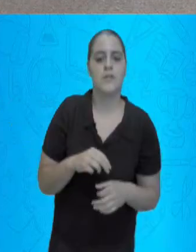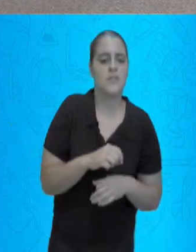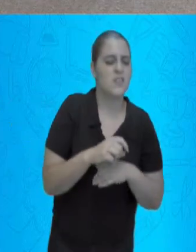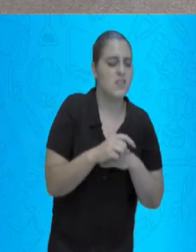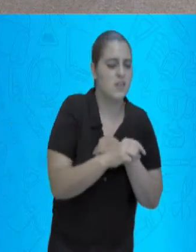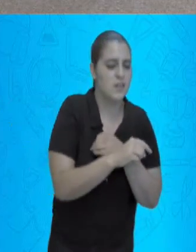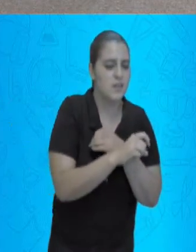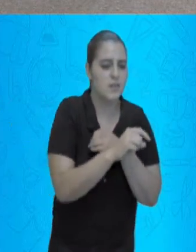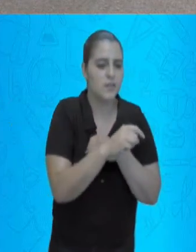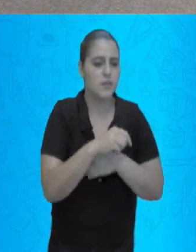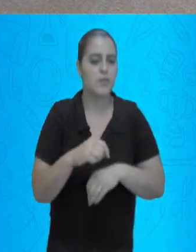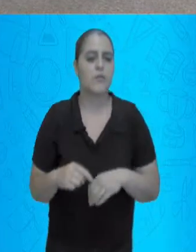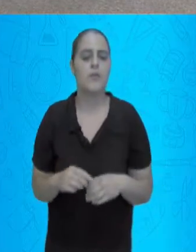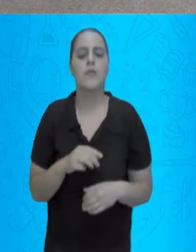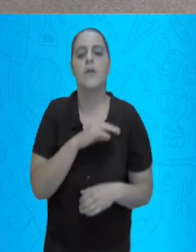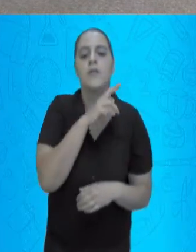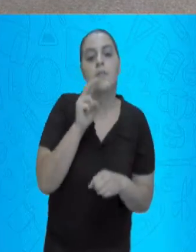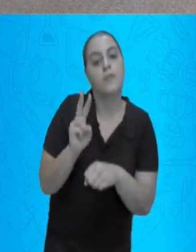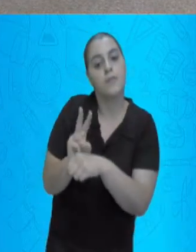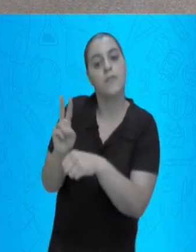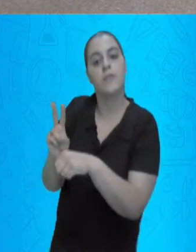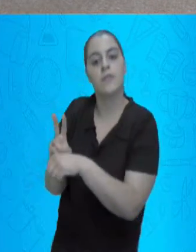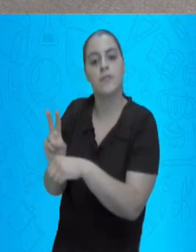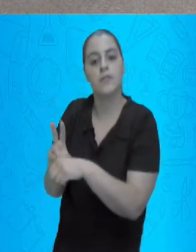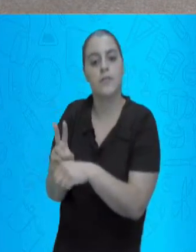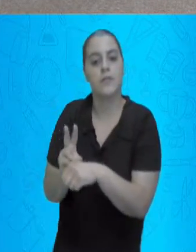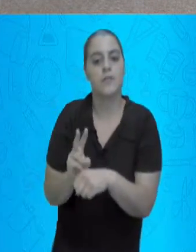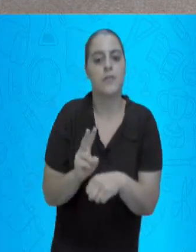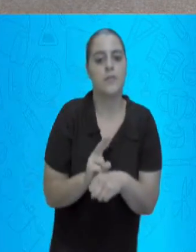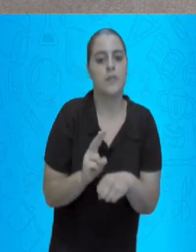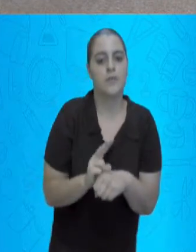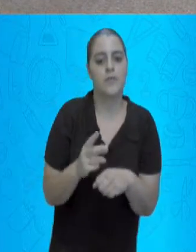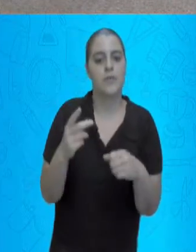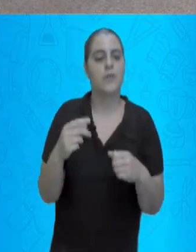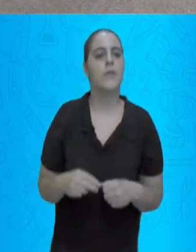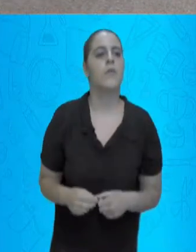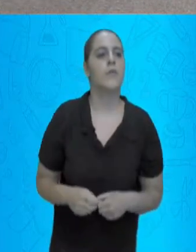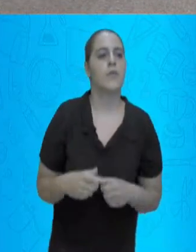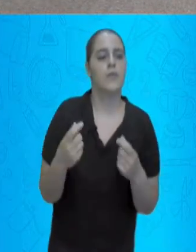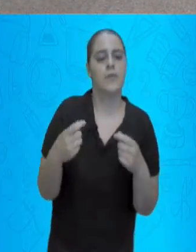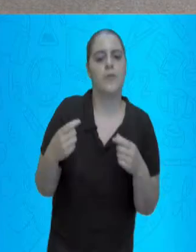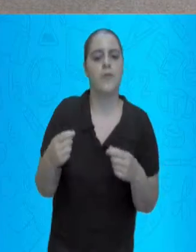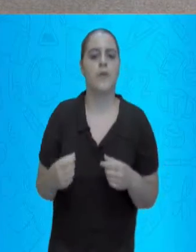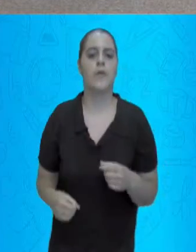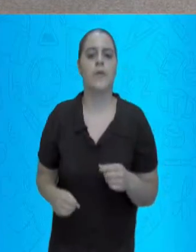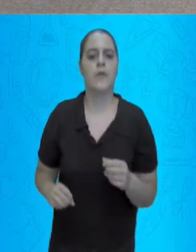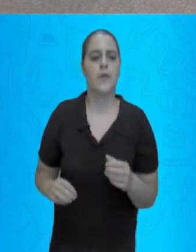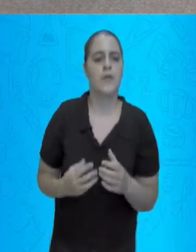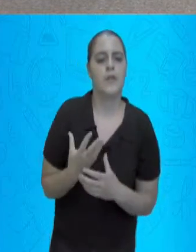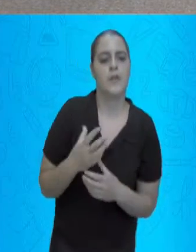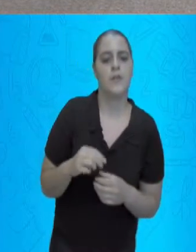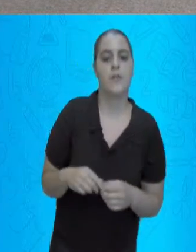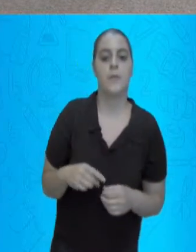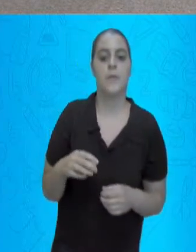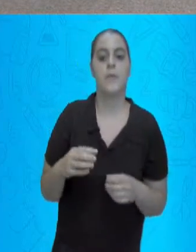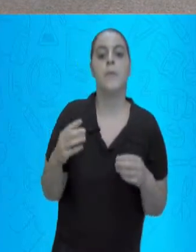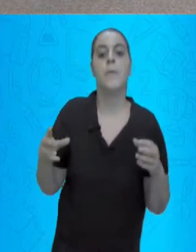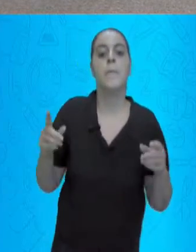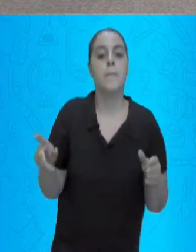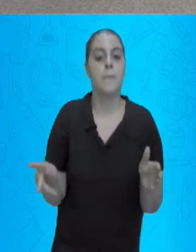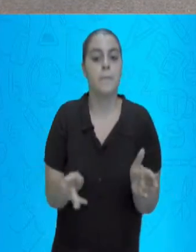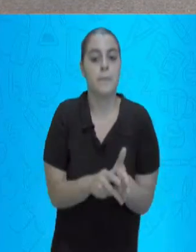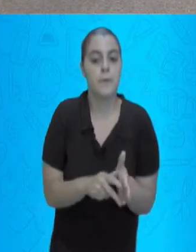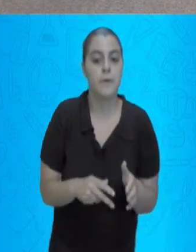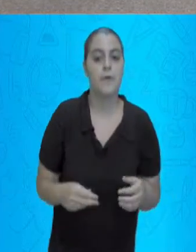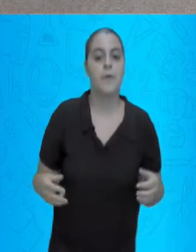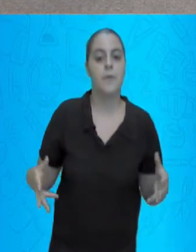insetos, que foram preservados em uma substância que é produzida pelo próprio vegetal, e